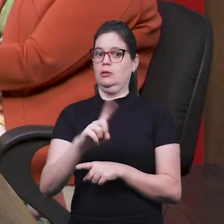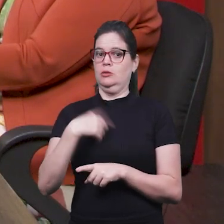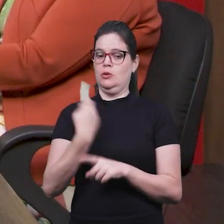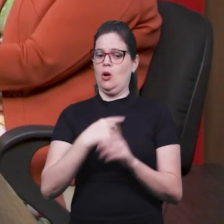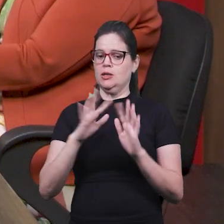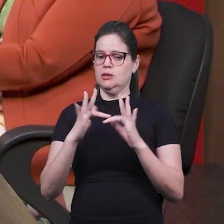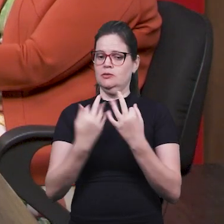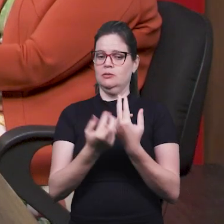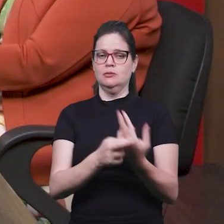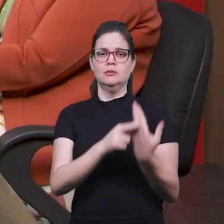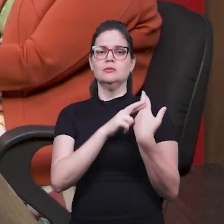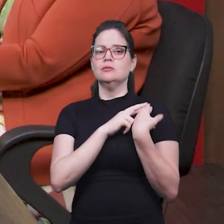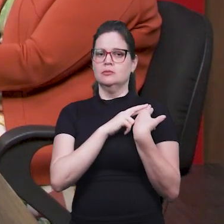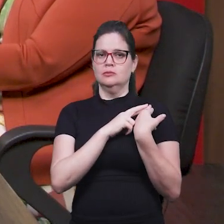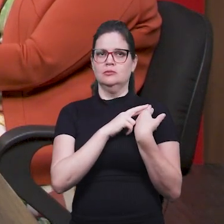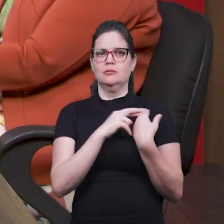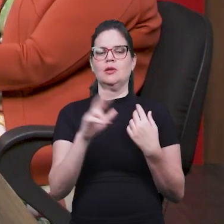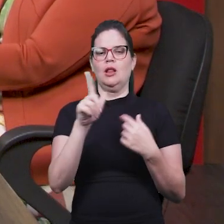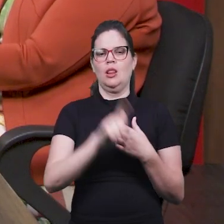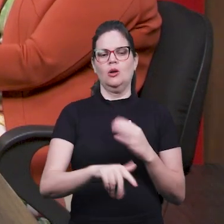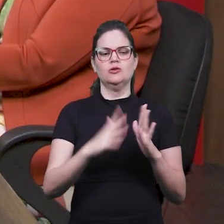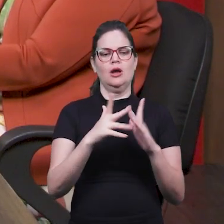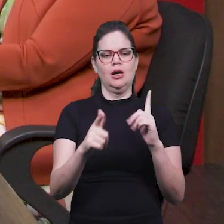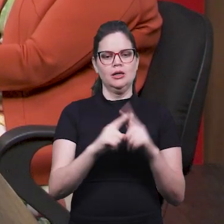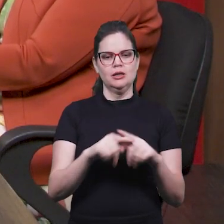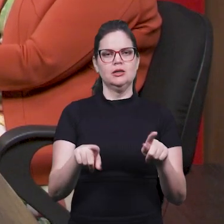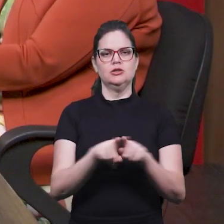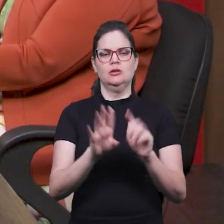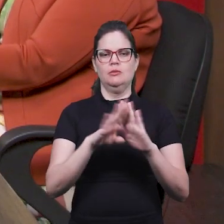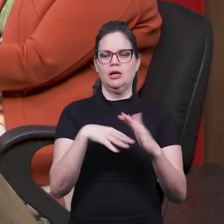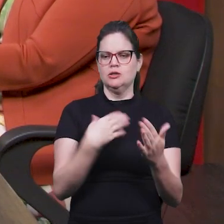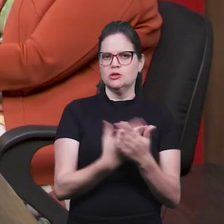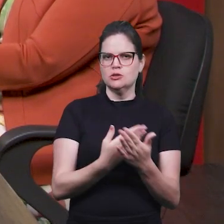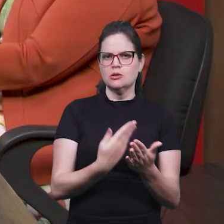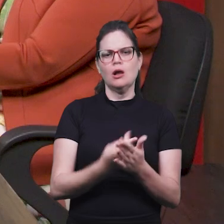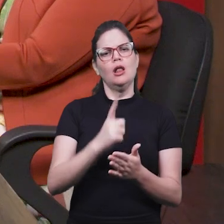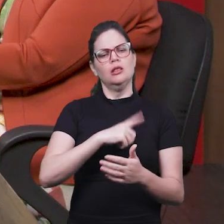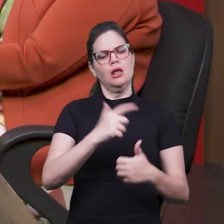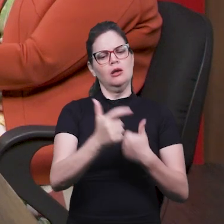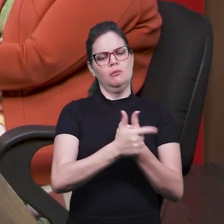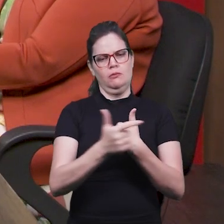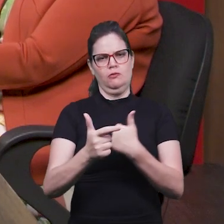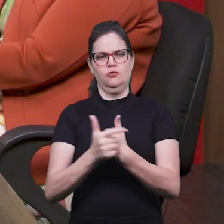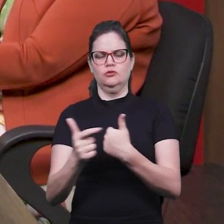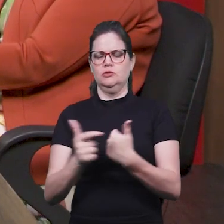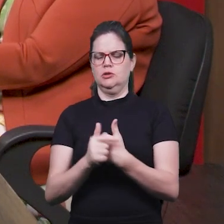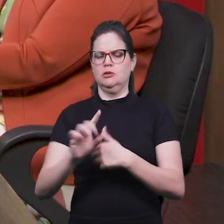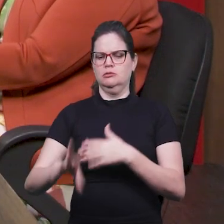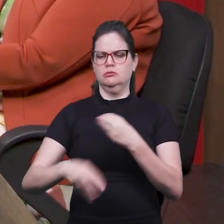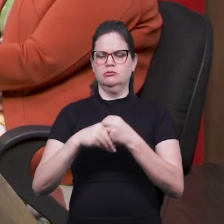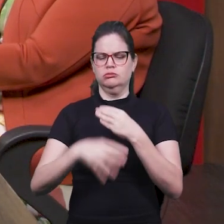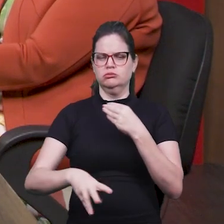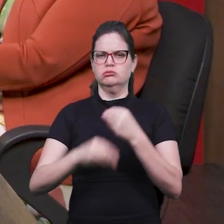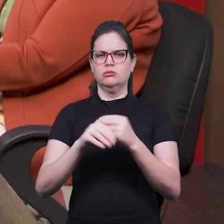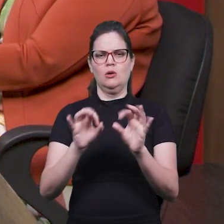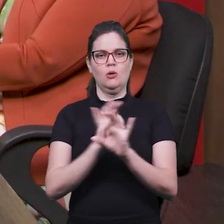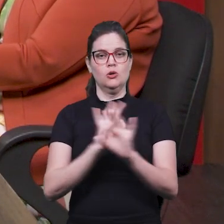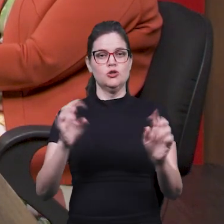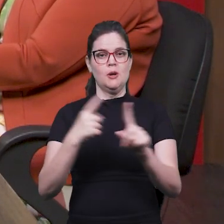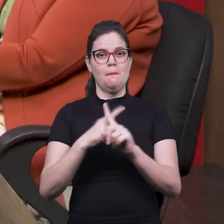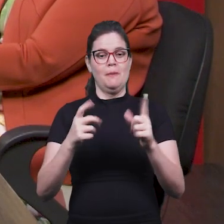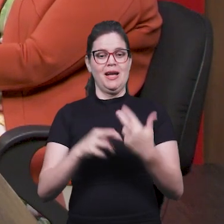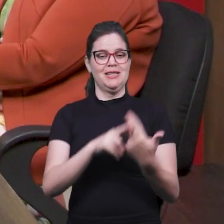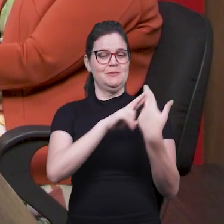É claro que a igreja, o Estado e a escola têm papéis complementares, mas essa